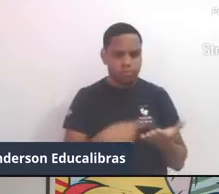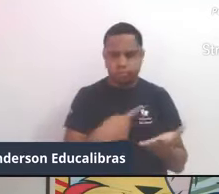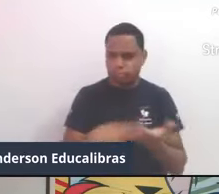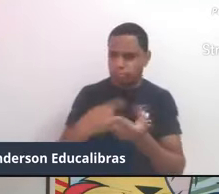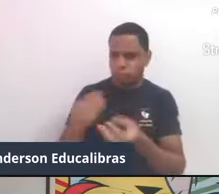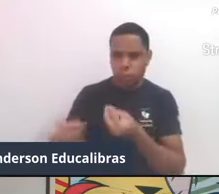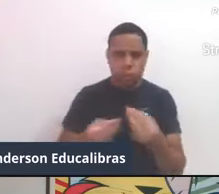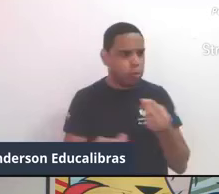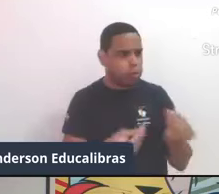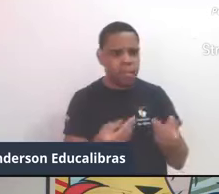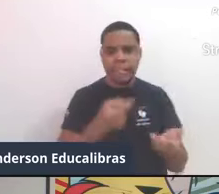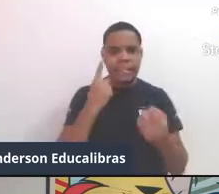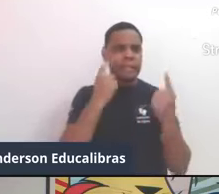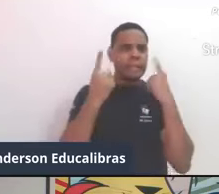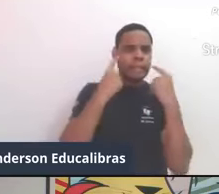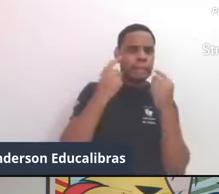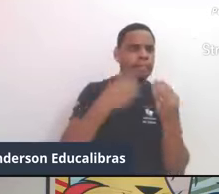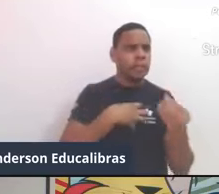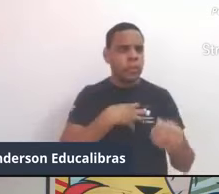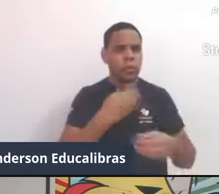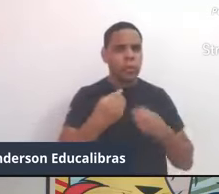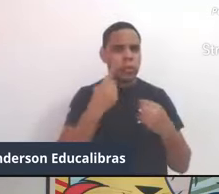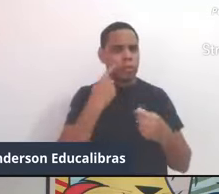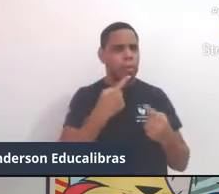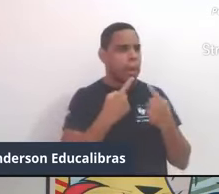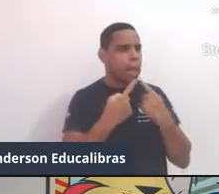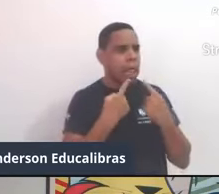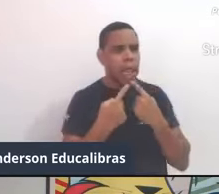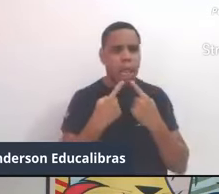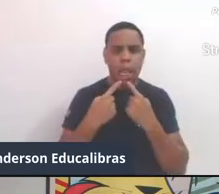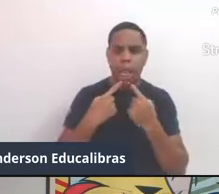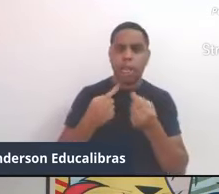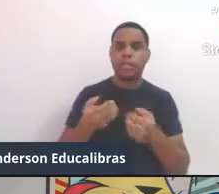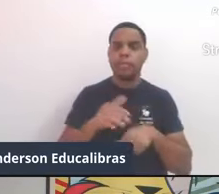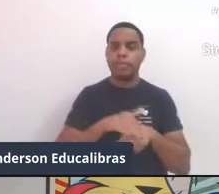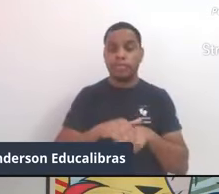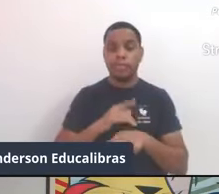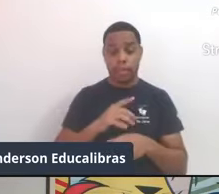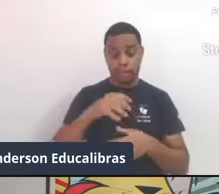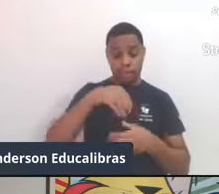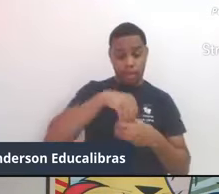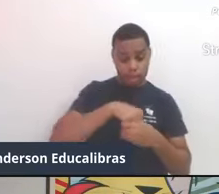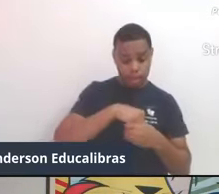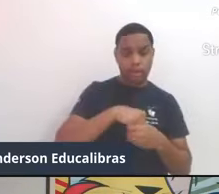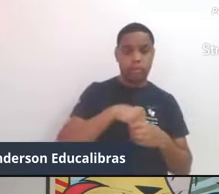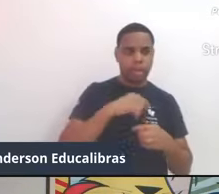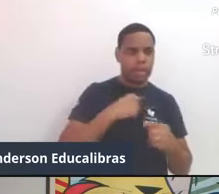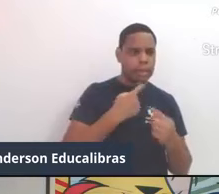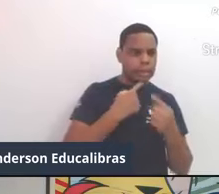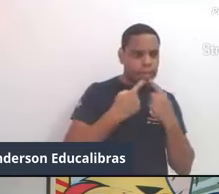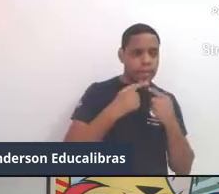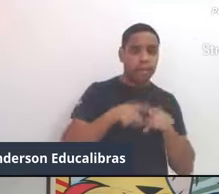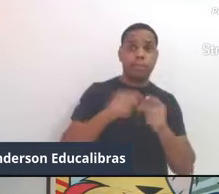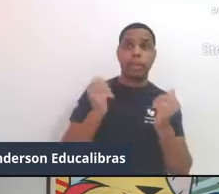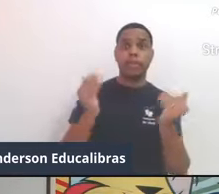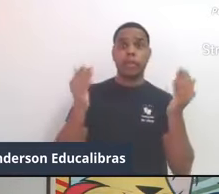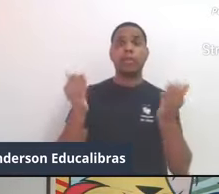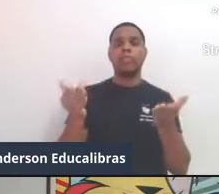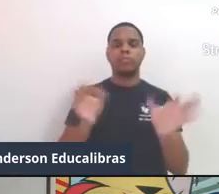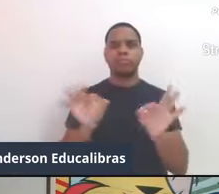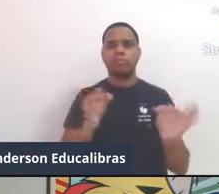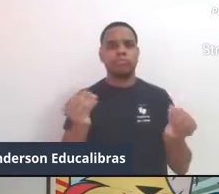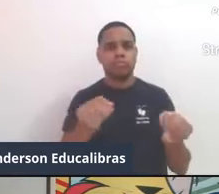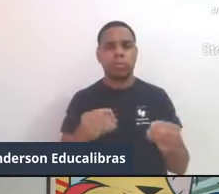da mais diversas formas, né? Tanto internamente como externamente. Nós temos um programa